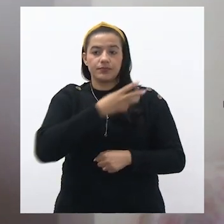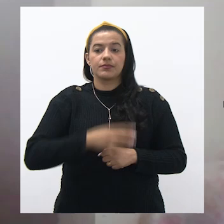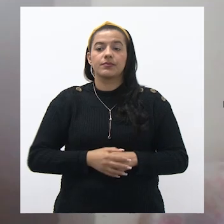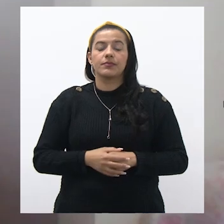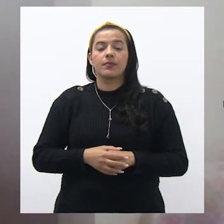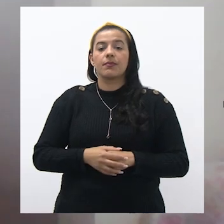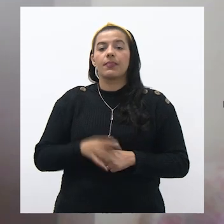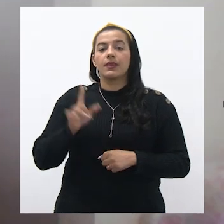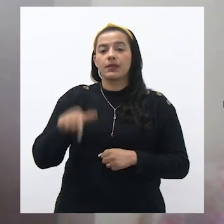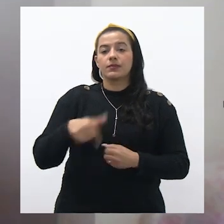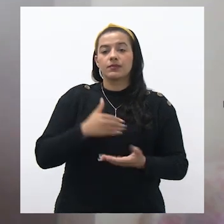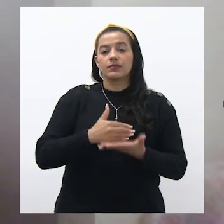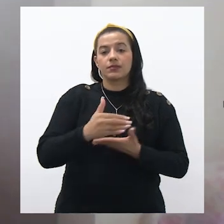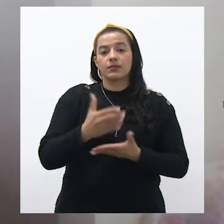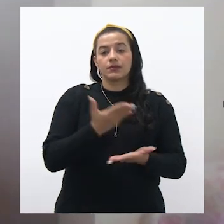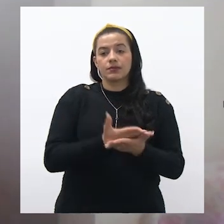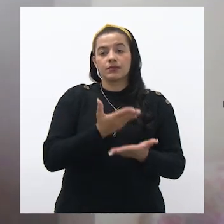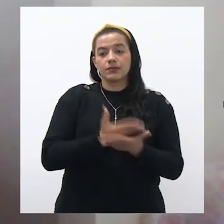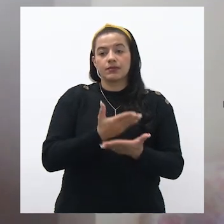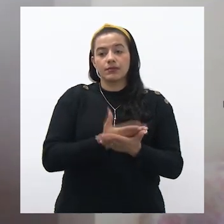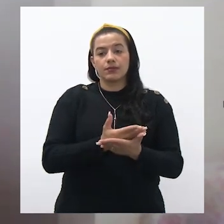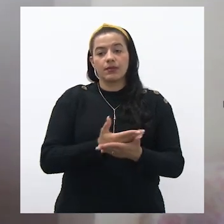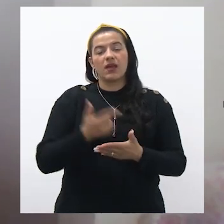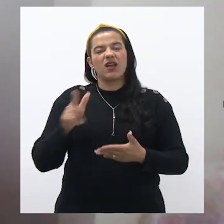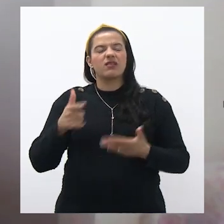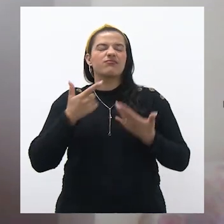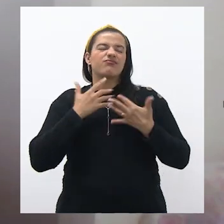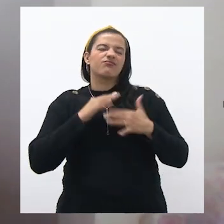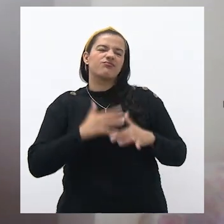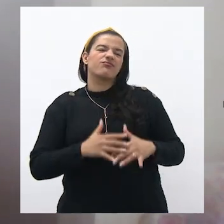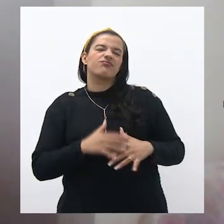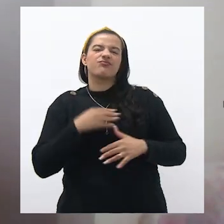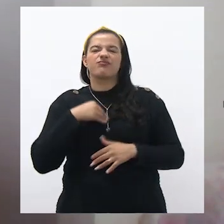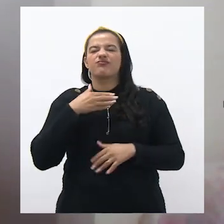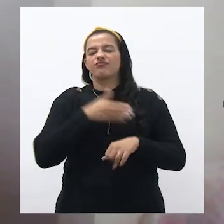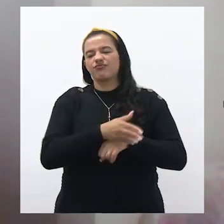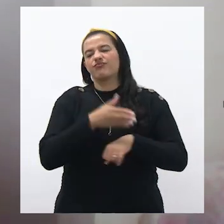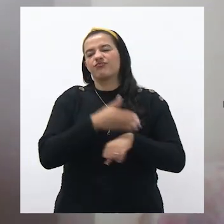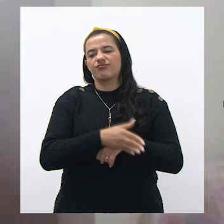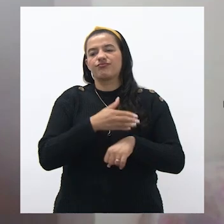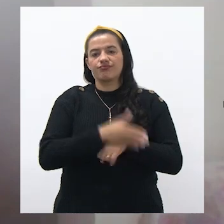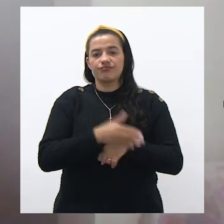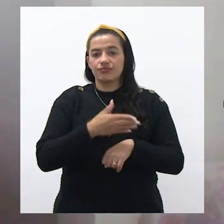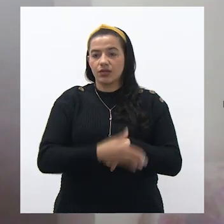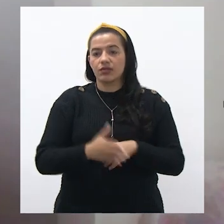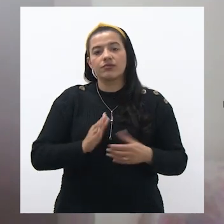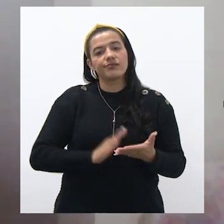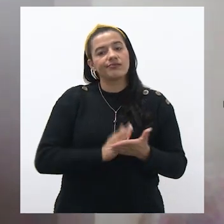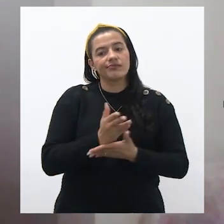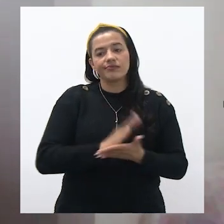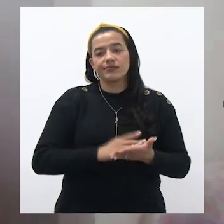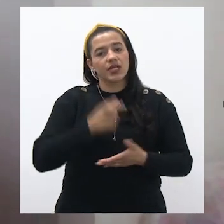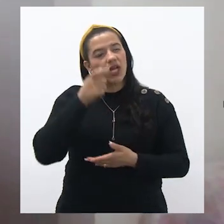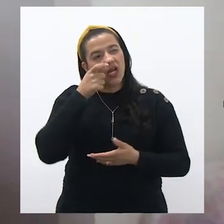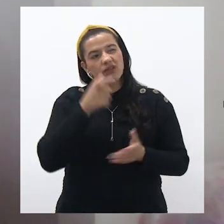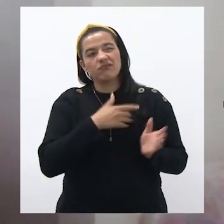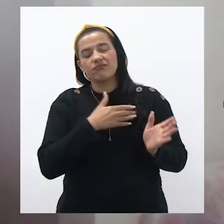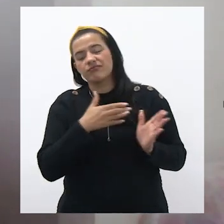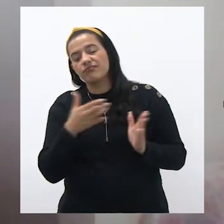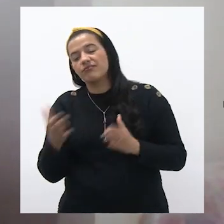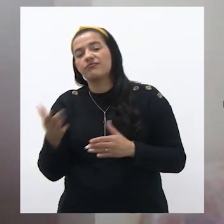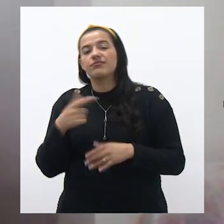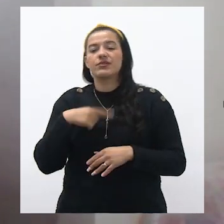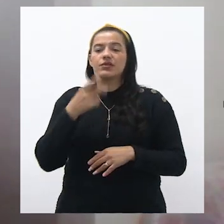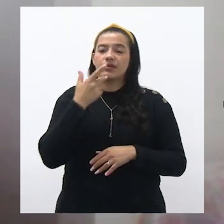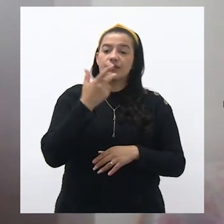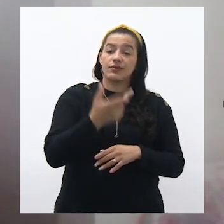via que no começo das aulas ela era extremamente desmotivada a participar das aulas naquele modelo que estava, sabe, assim, de acompanhar a aula ali, do professor